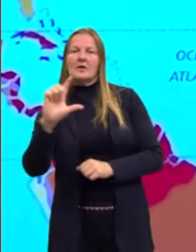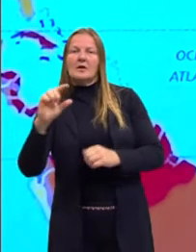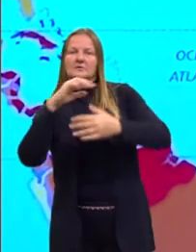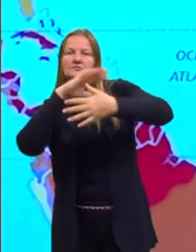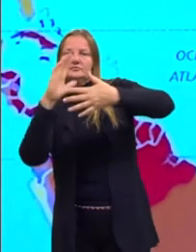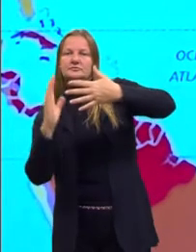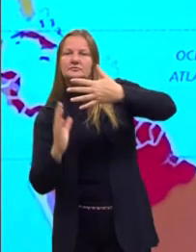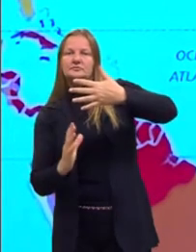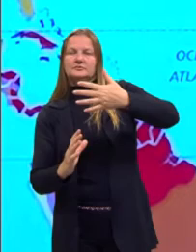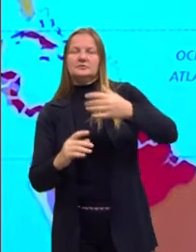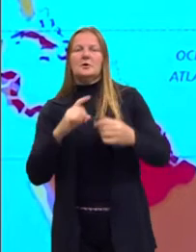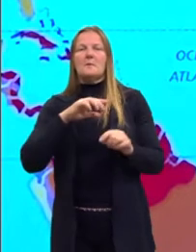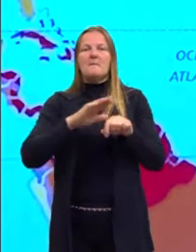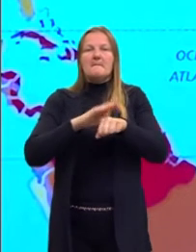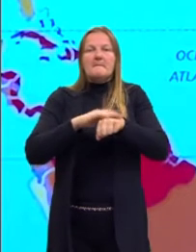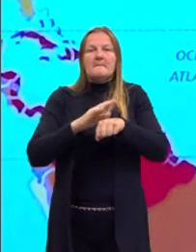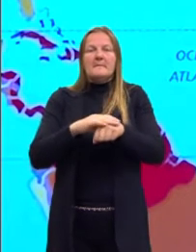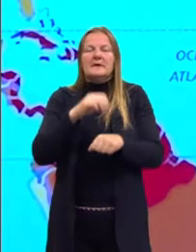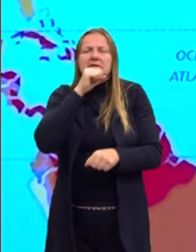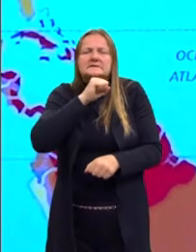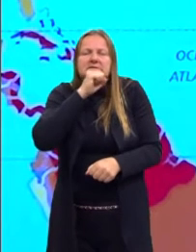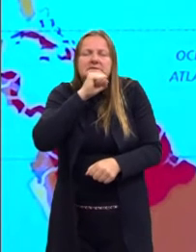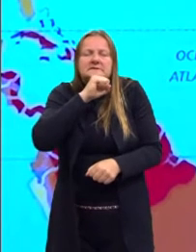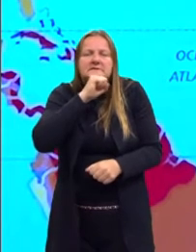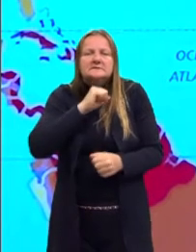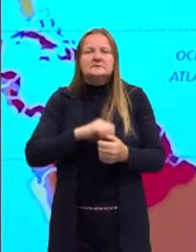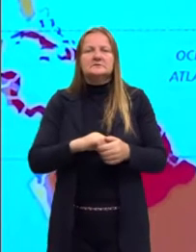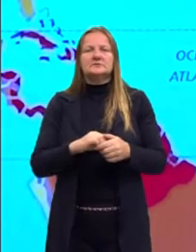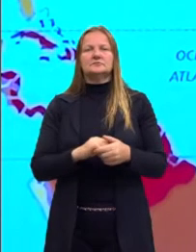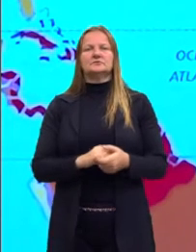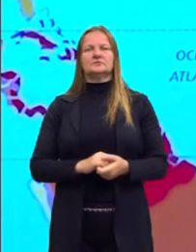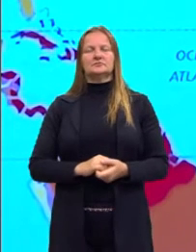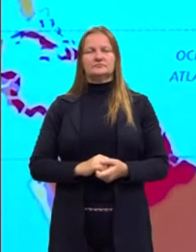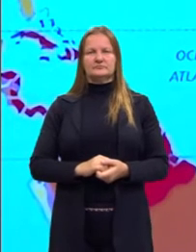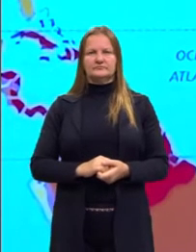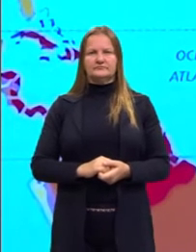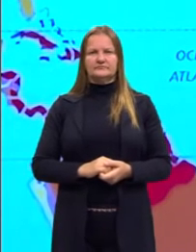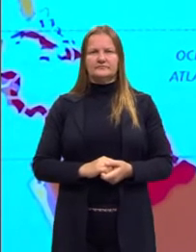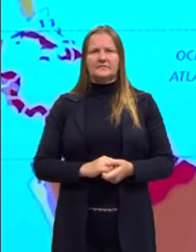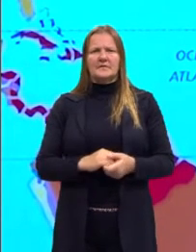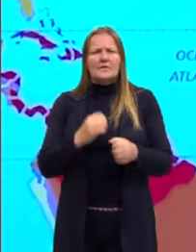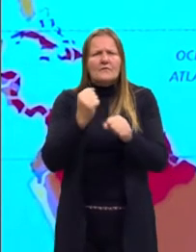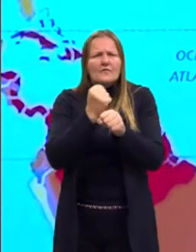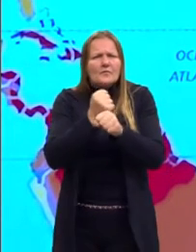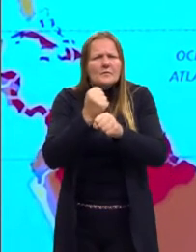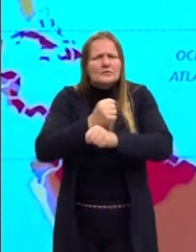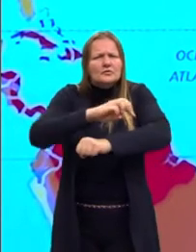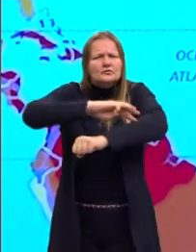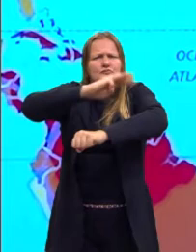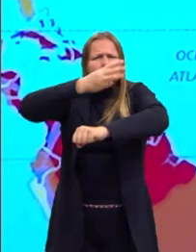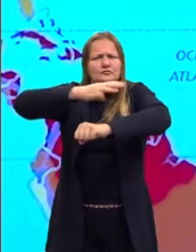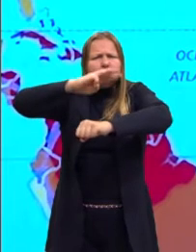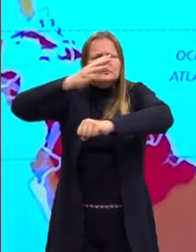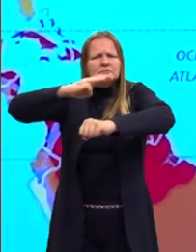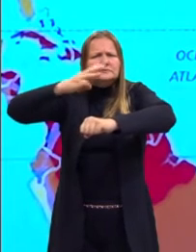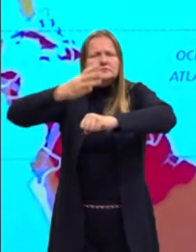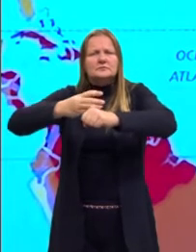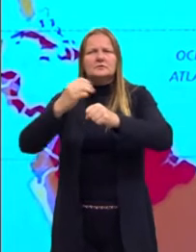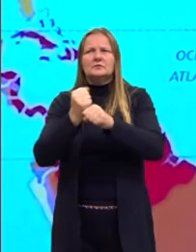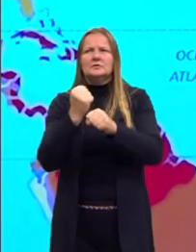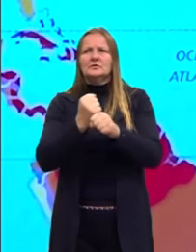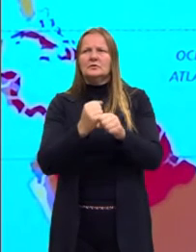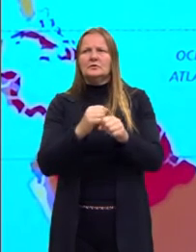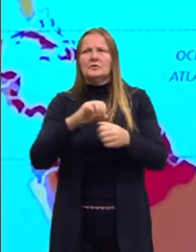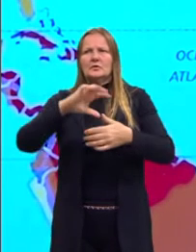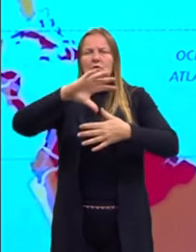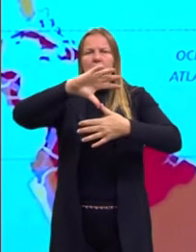estamos as rochas mais antigas nós temos algumas informações muito antigas né formações é por exemplo